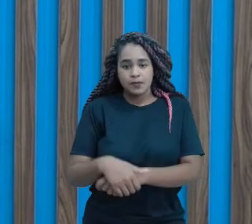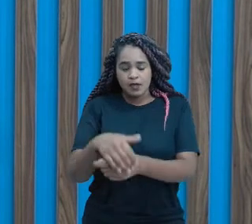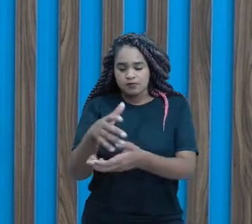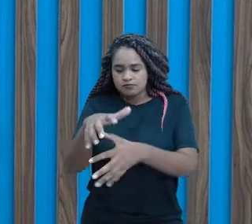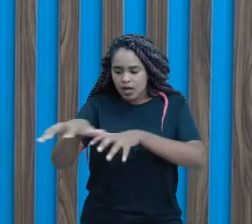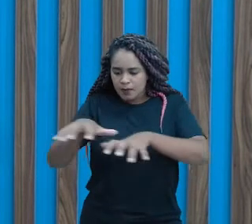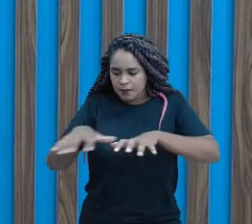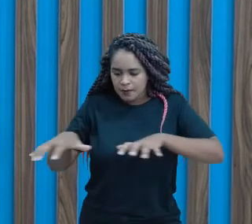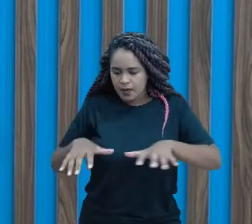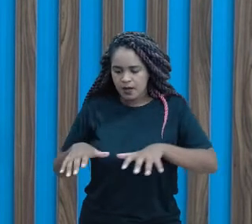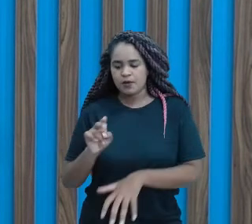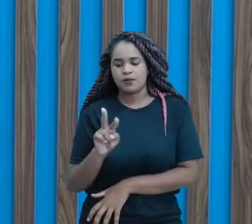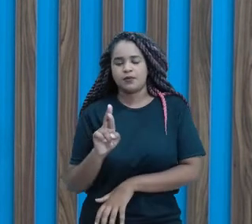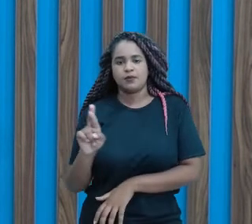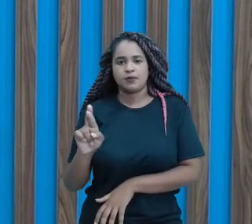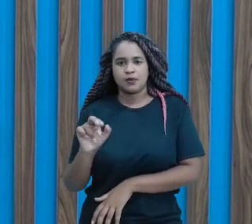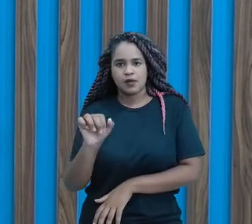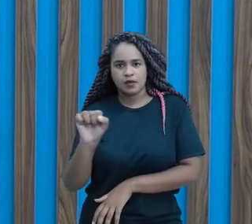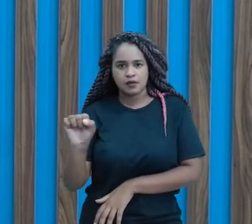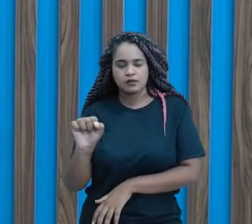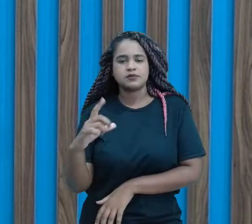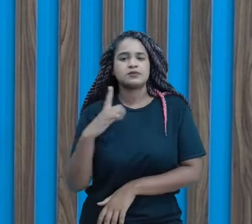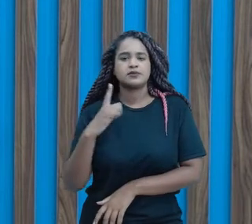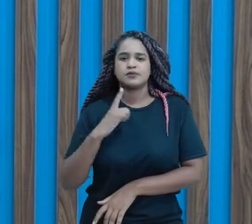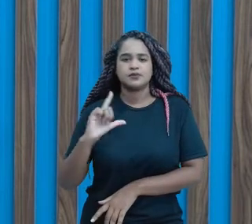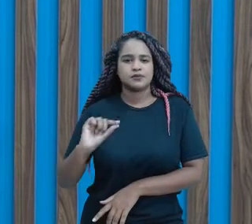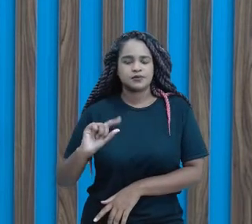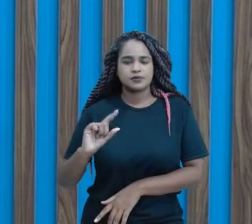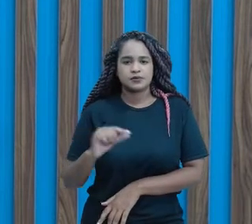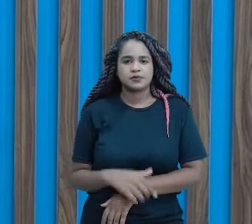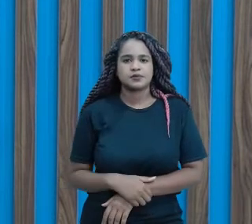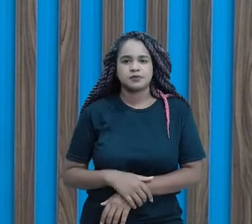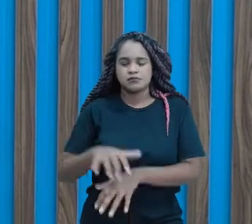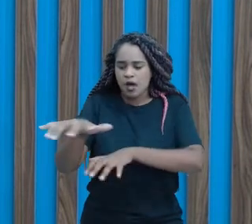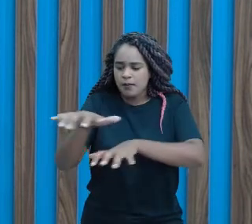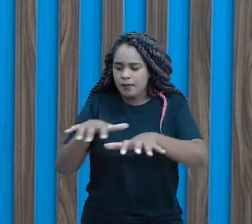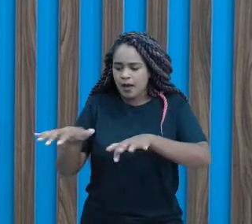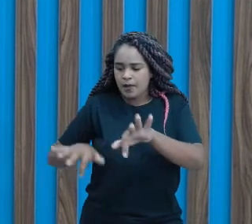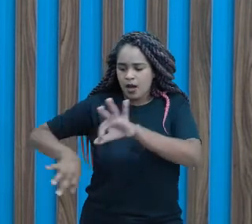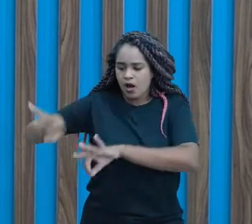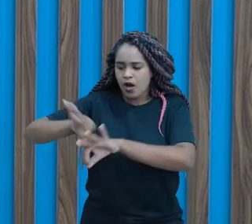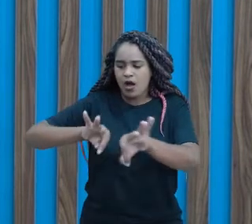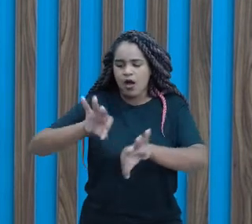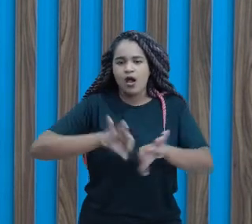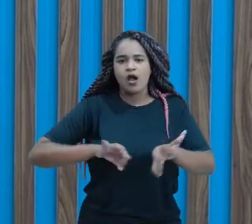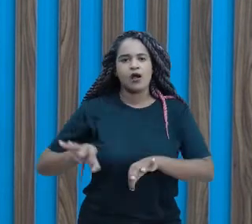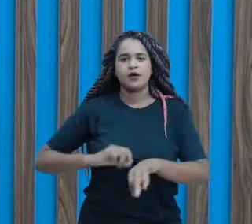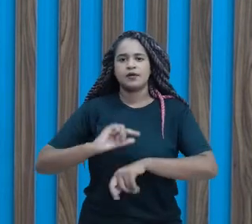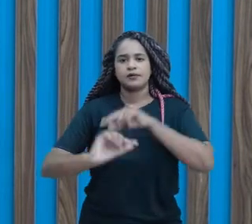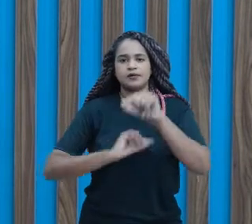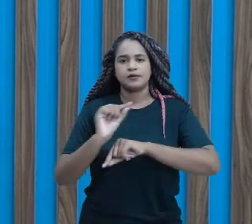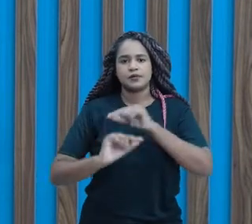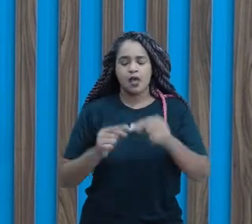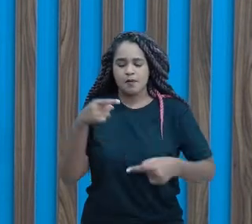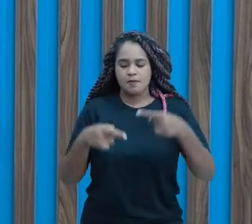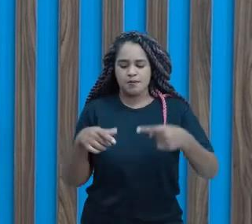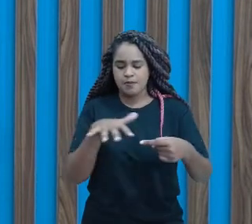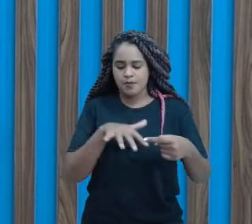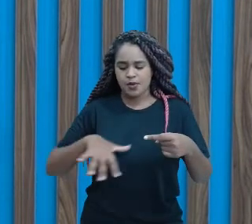aí da União Soviética, a gente vai ter, né, todo um rearranjo no sentido, né, da geopolítica,